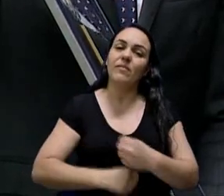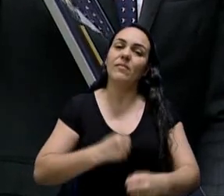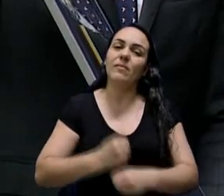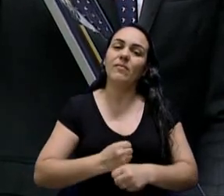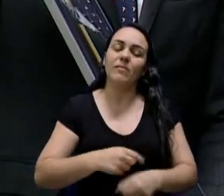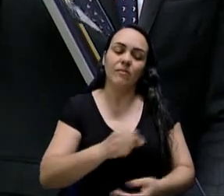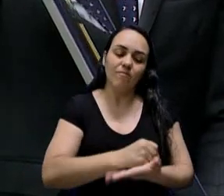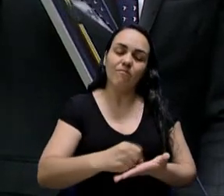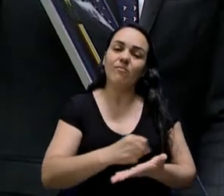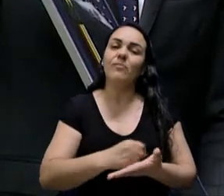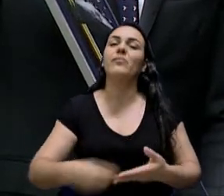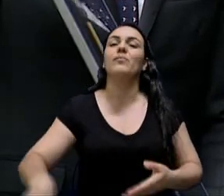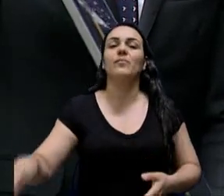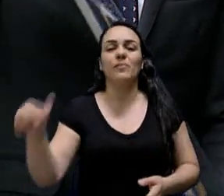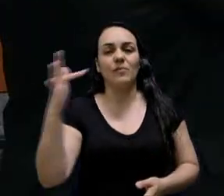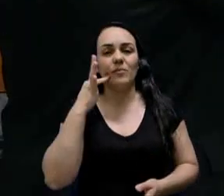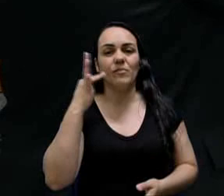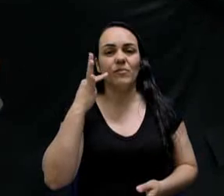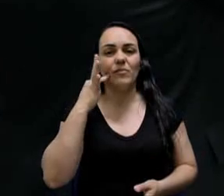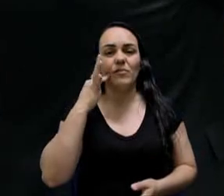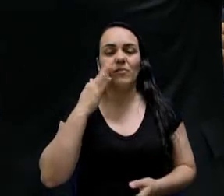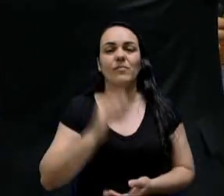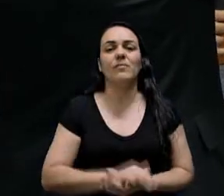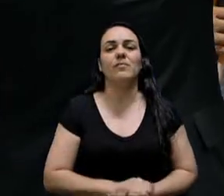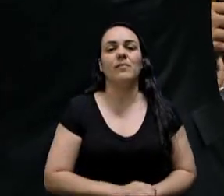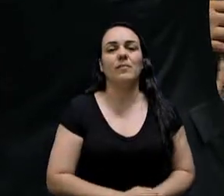Fernando Dini, presidente da Câmara de Sorocaba.